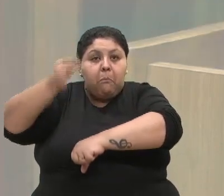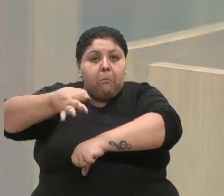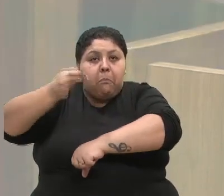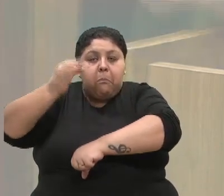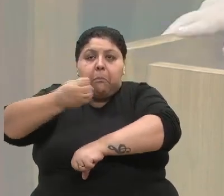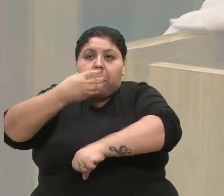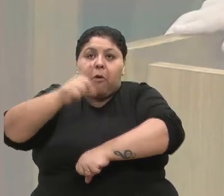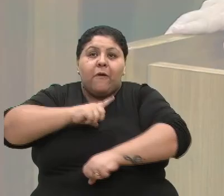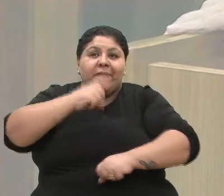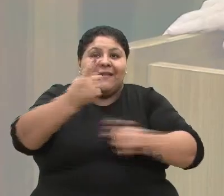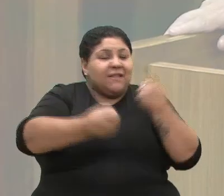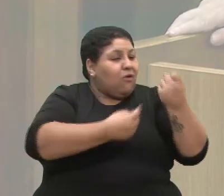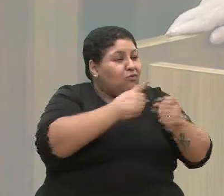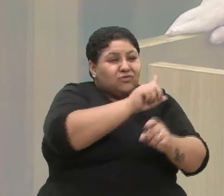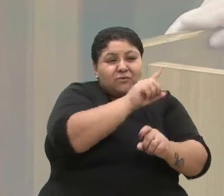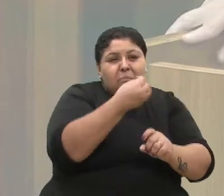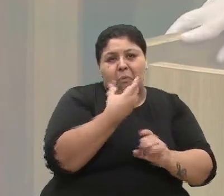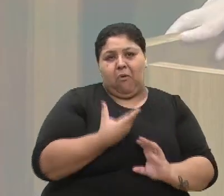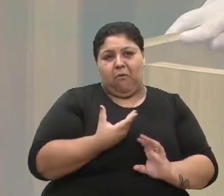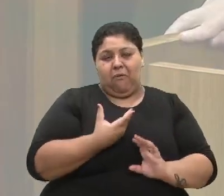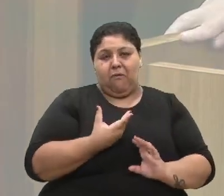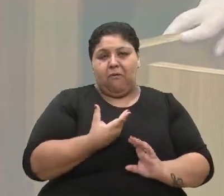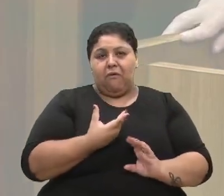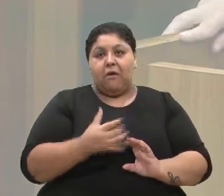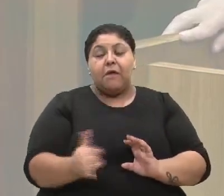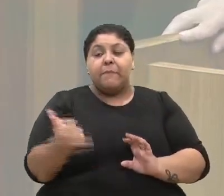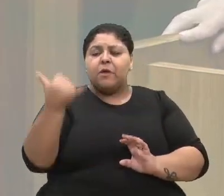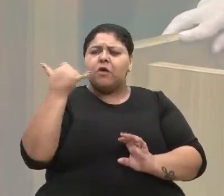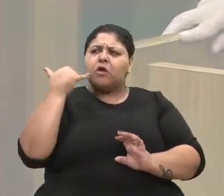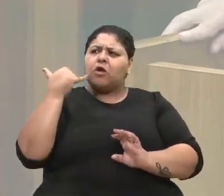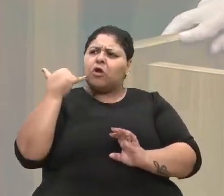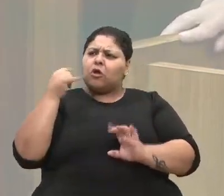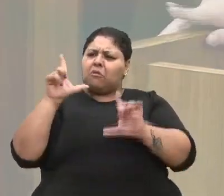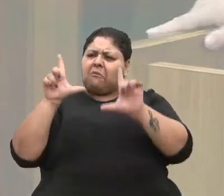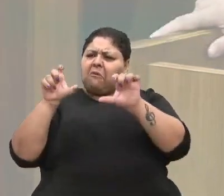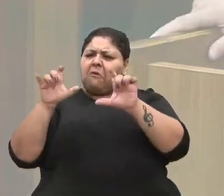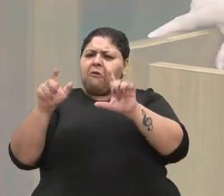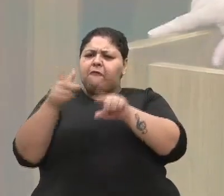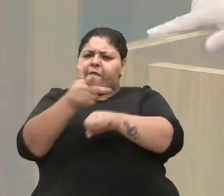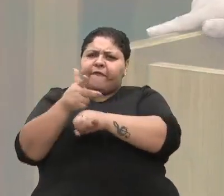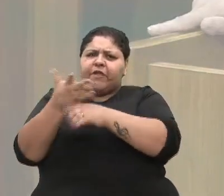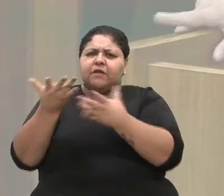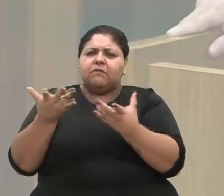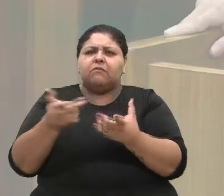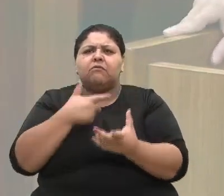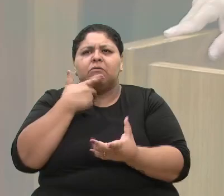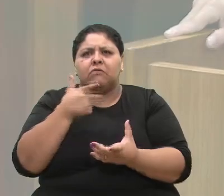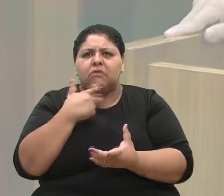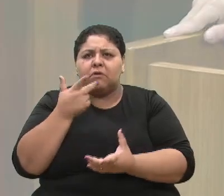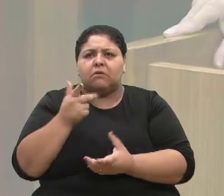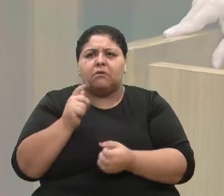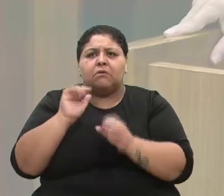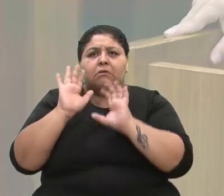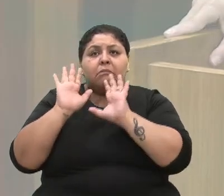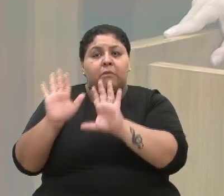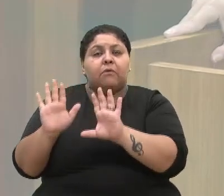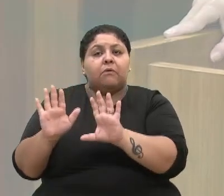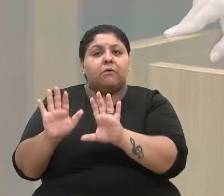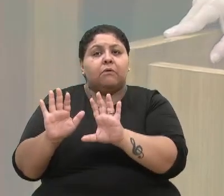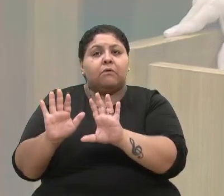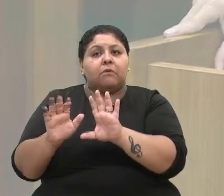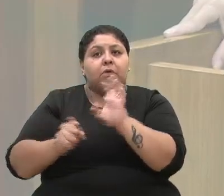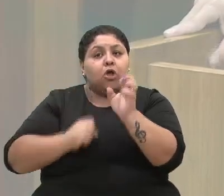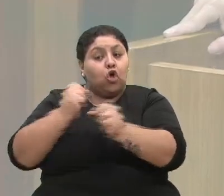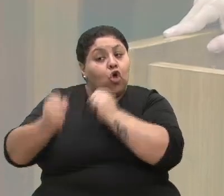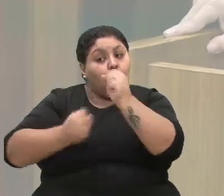existem alguns que não são tão bons. E logo me ligou, me mandou foto, me mandou vídeo. Eu disse, Sandra, pega o caminhão, corre atrás